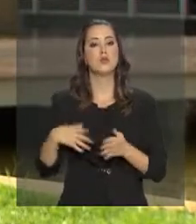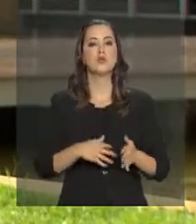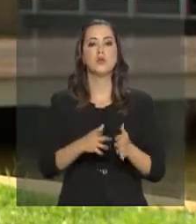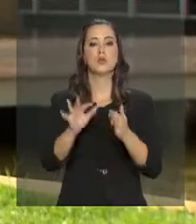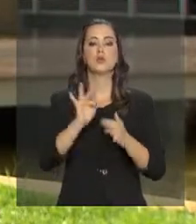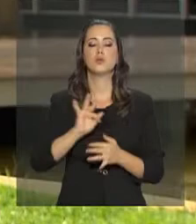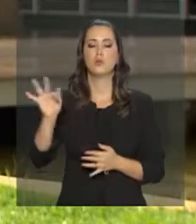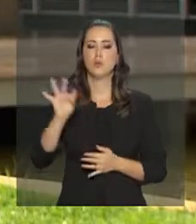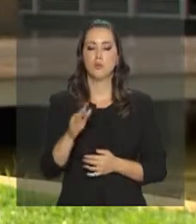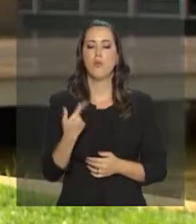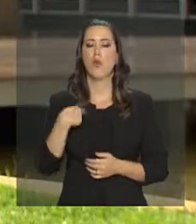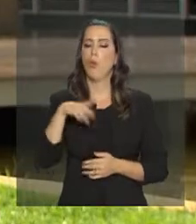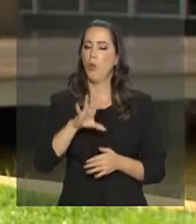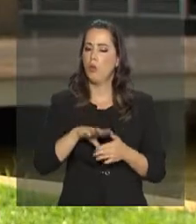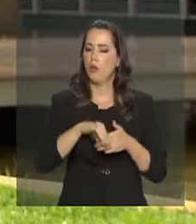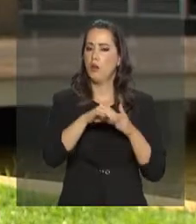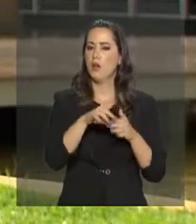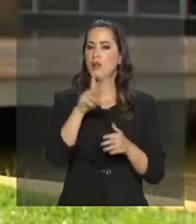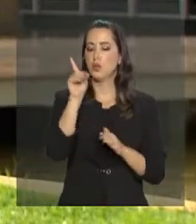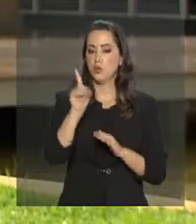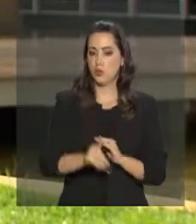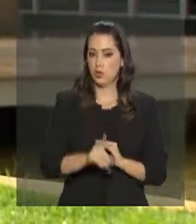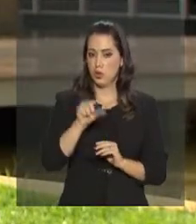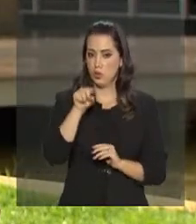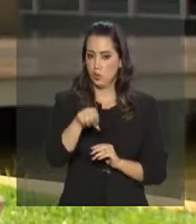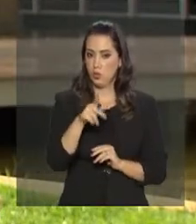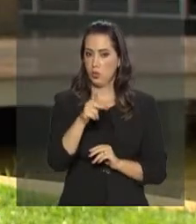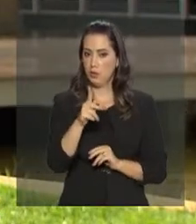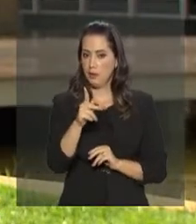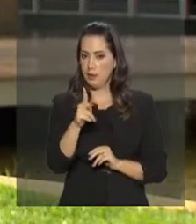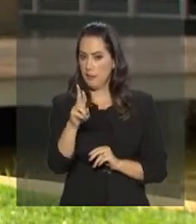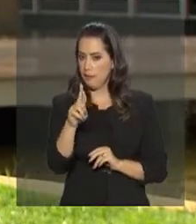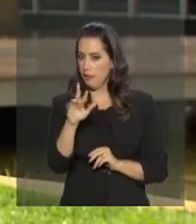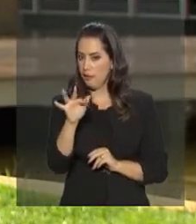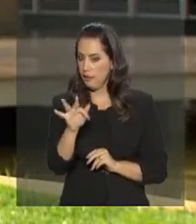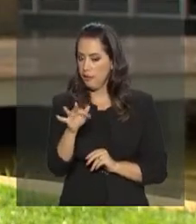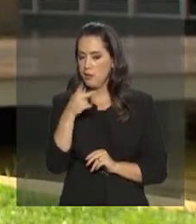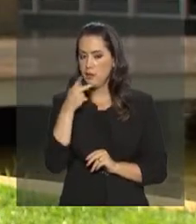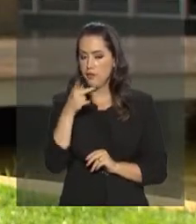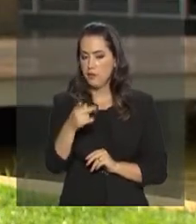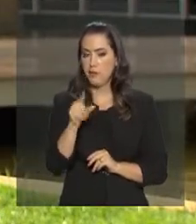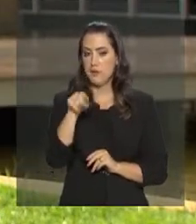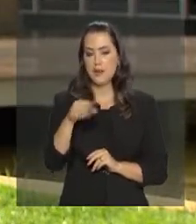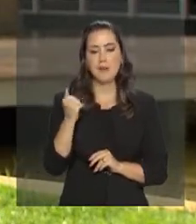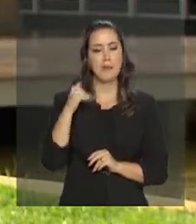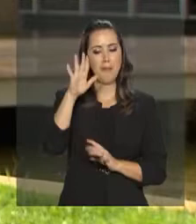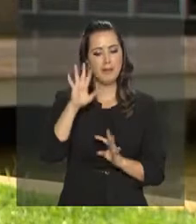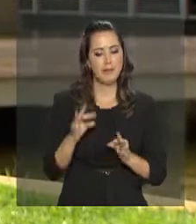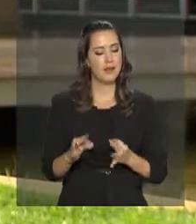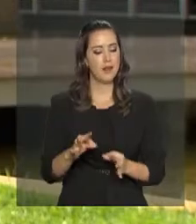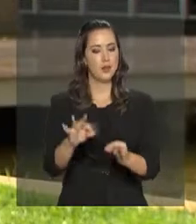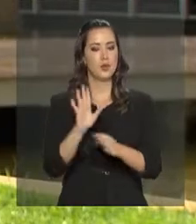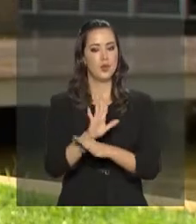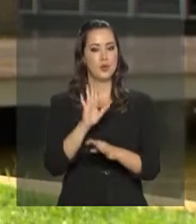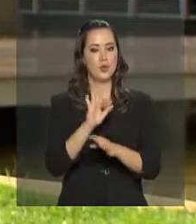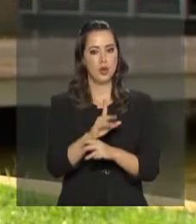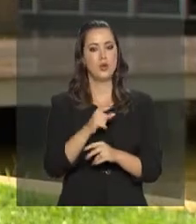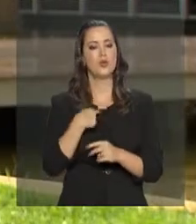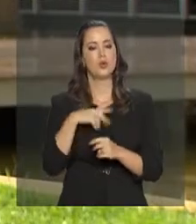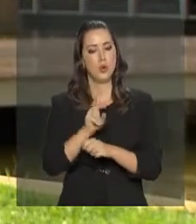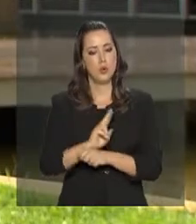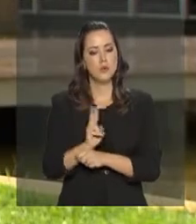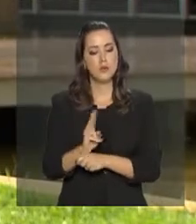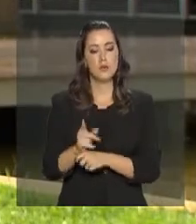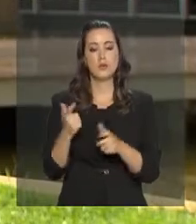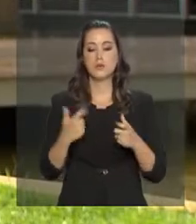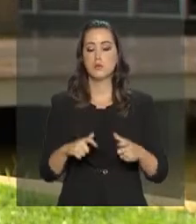Segundo o diretor-geral da PRF, Renato Dias, o maior investimento em tecnologia ajudou a PRF na fiscalização